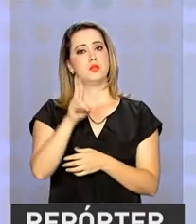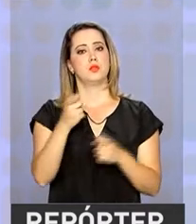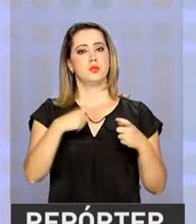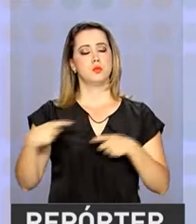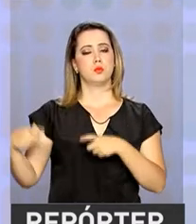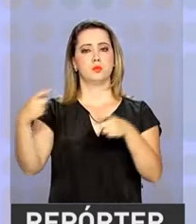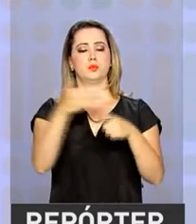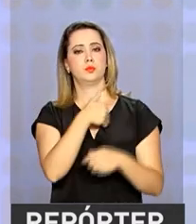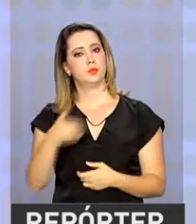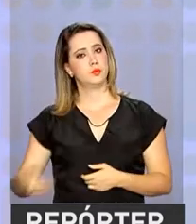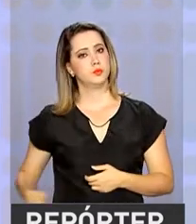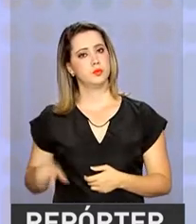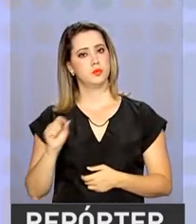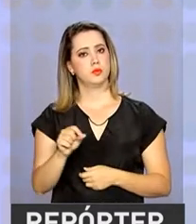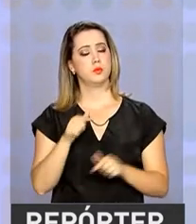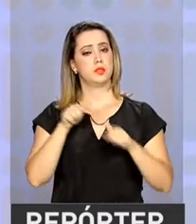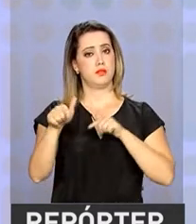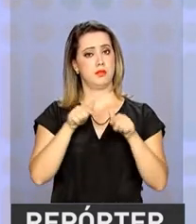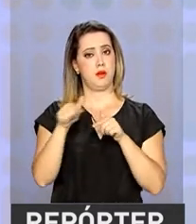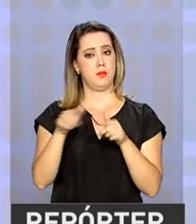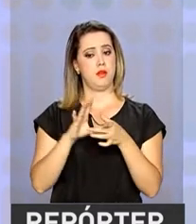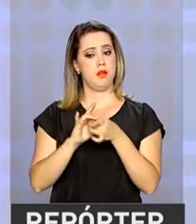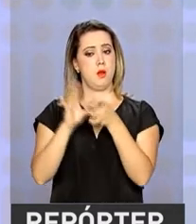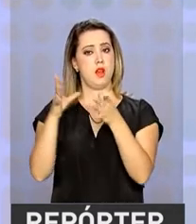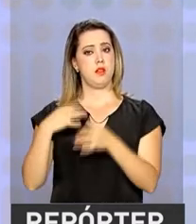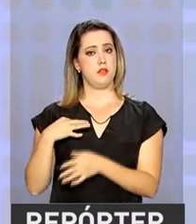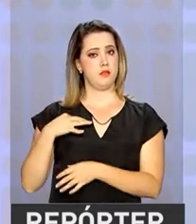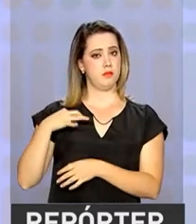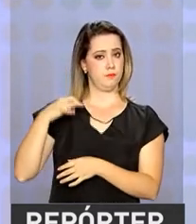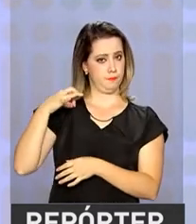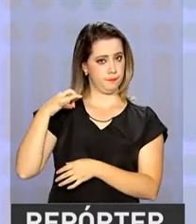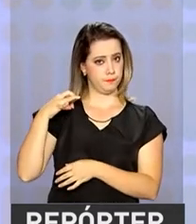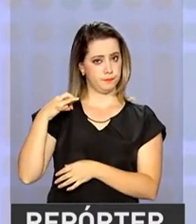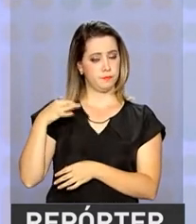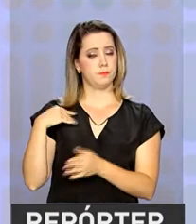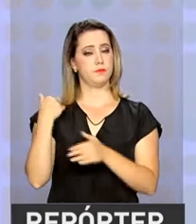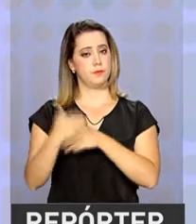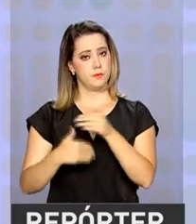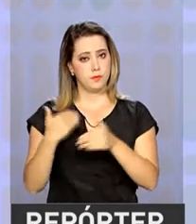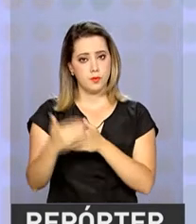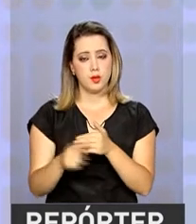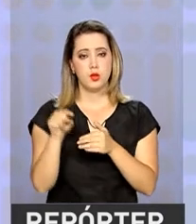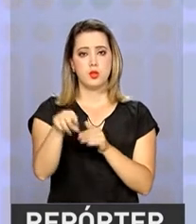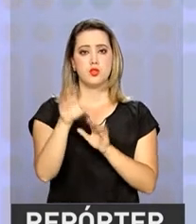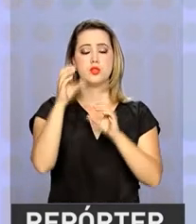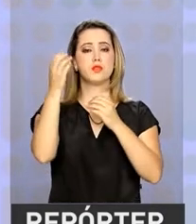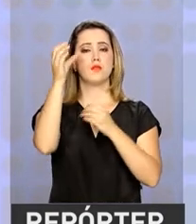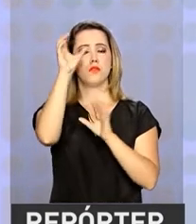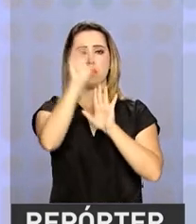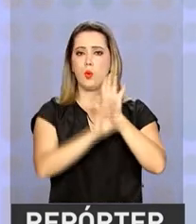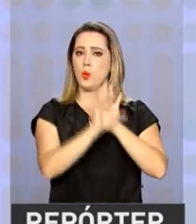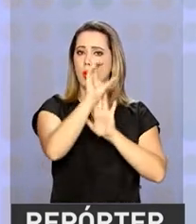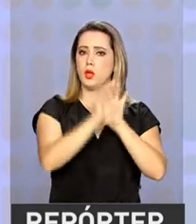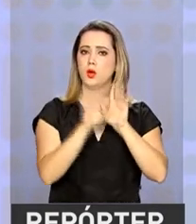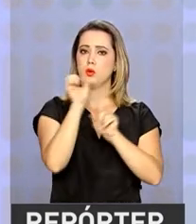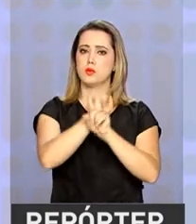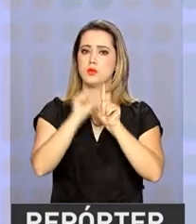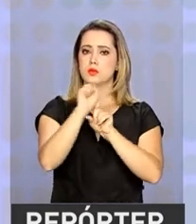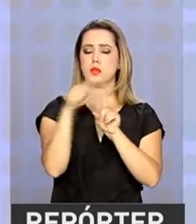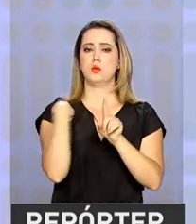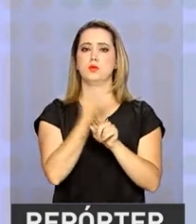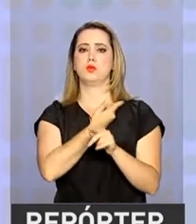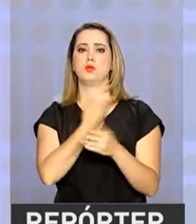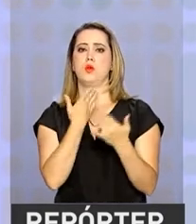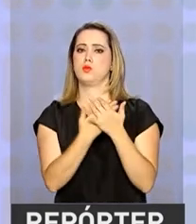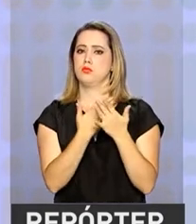espaços públicos para a realização de atividades voluntárias, desenvolver o currículo social dos nossos